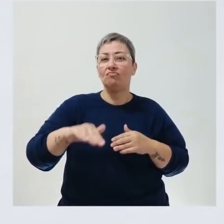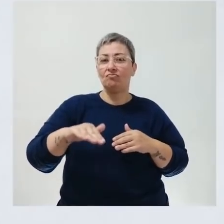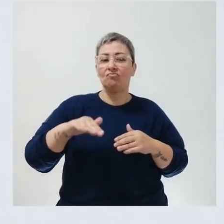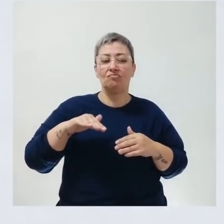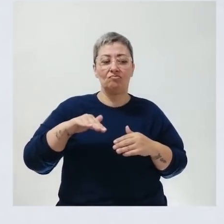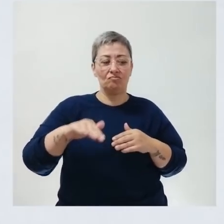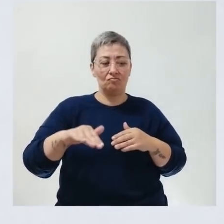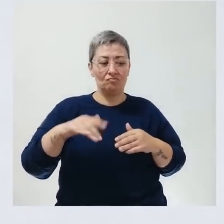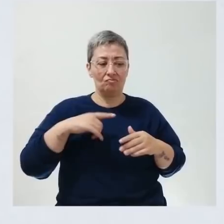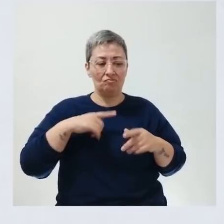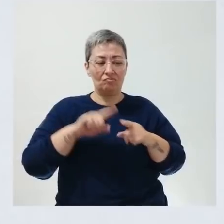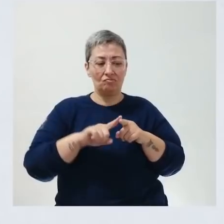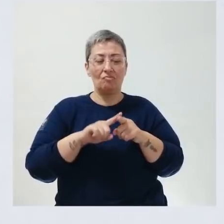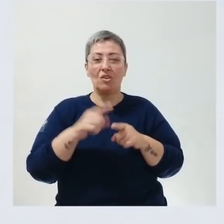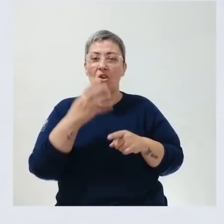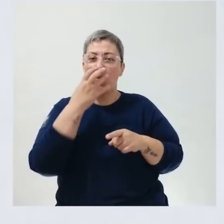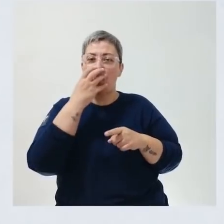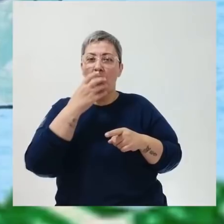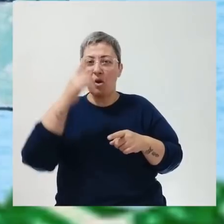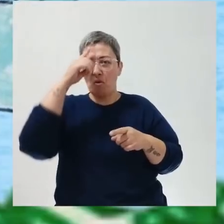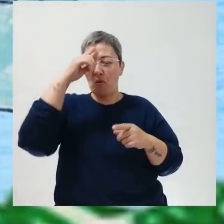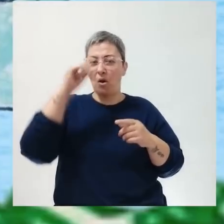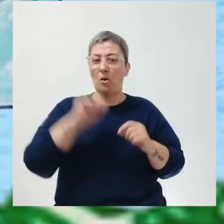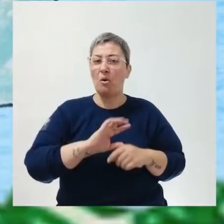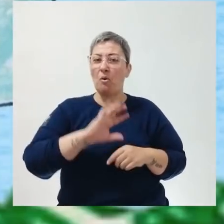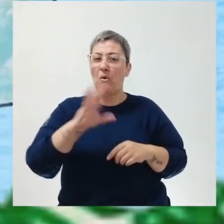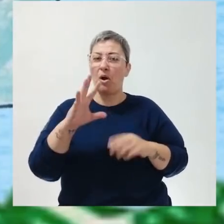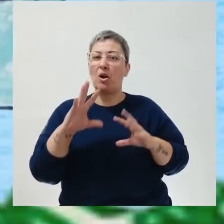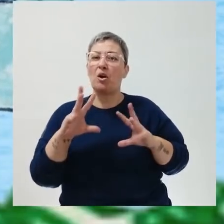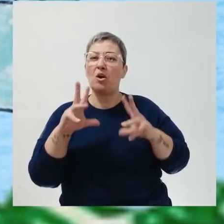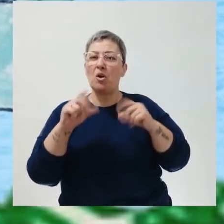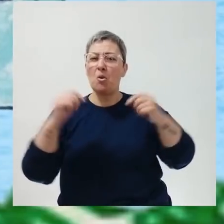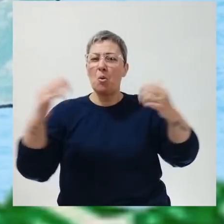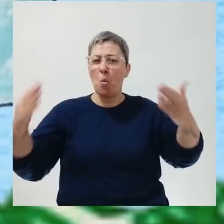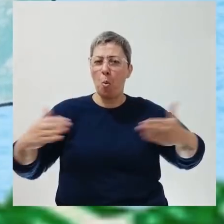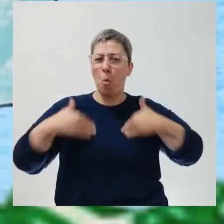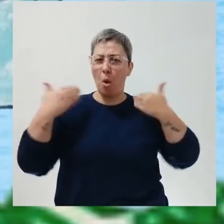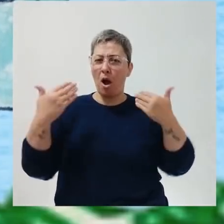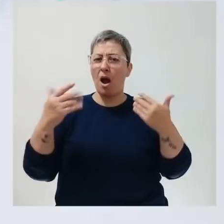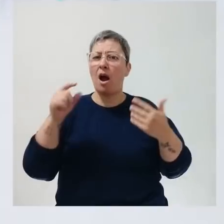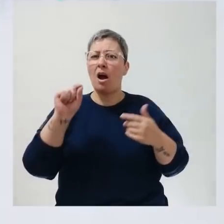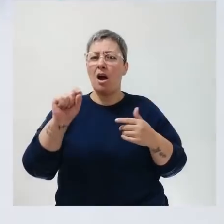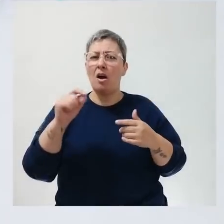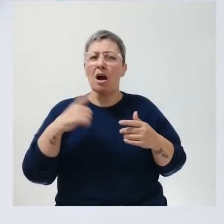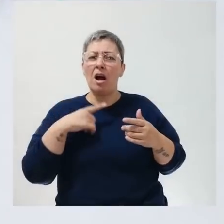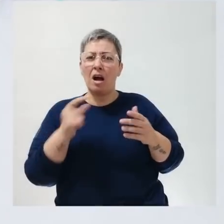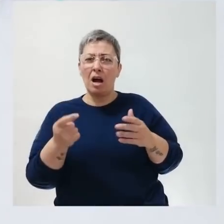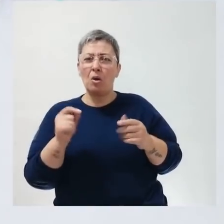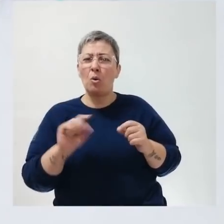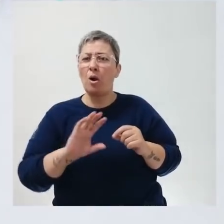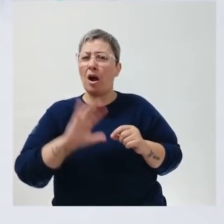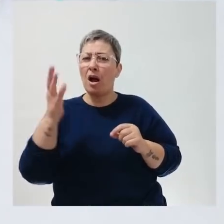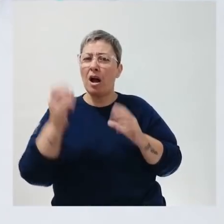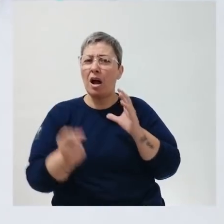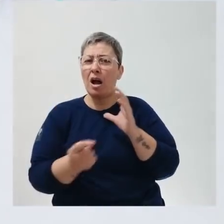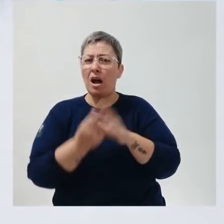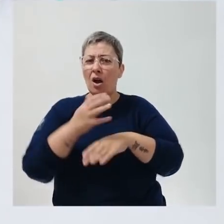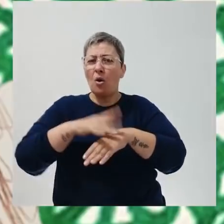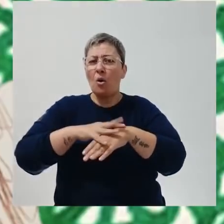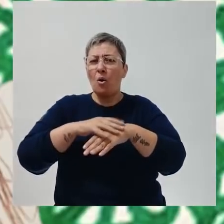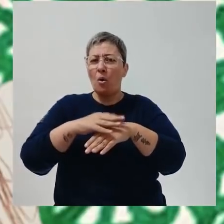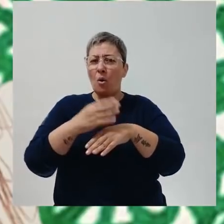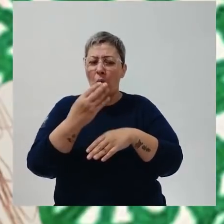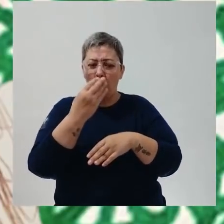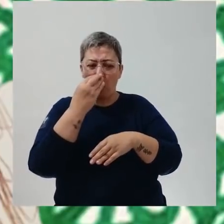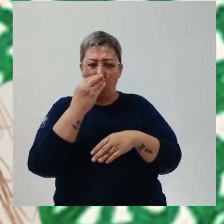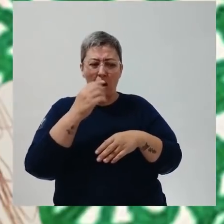A febre chegou e todo mundo se assustou. Chegou a febre sim,